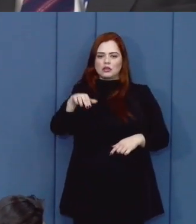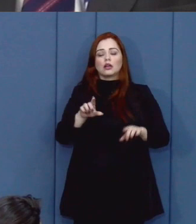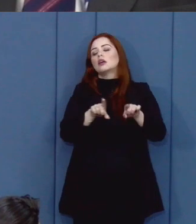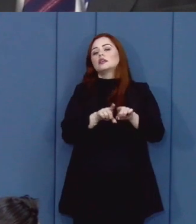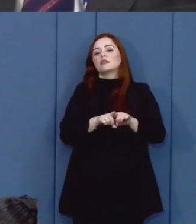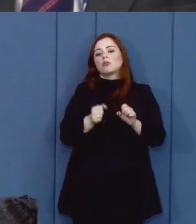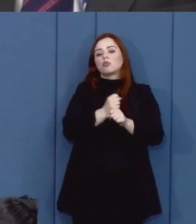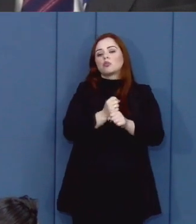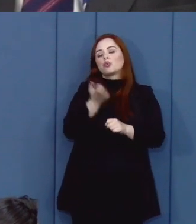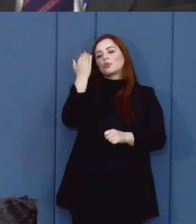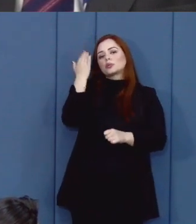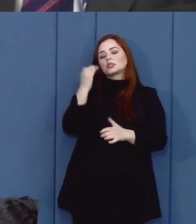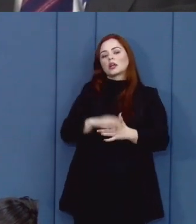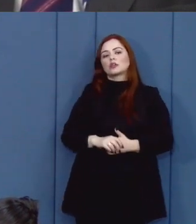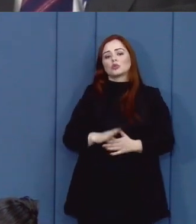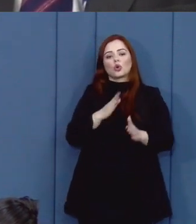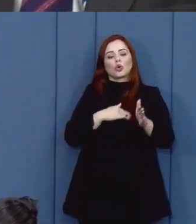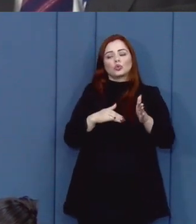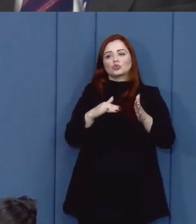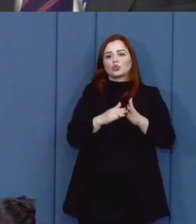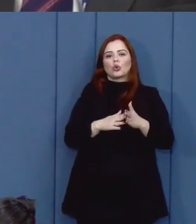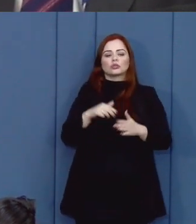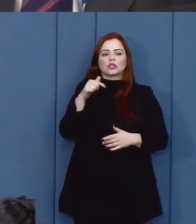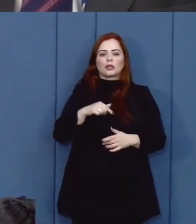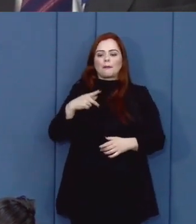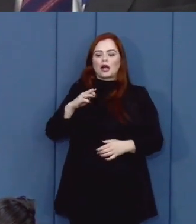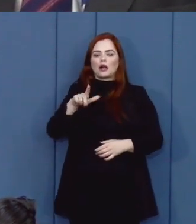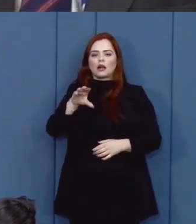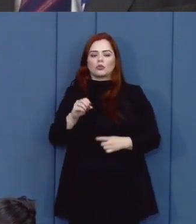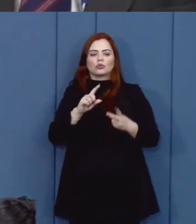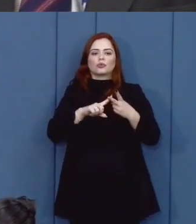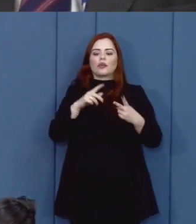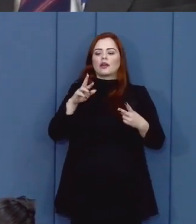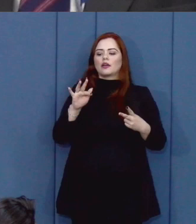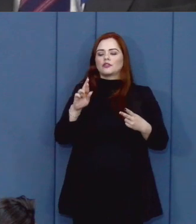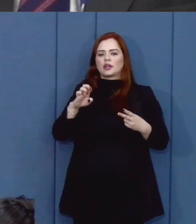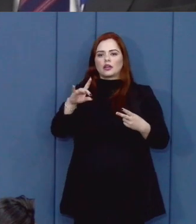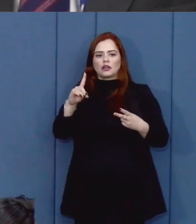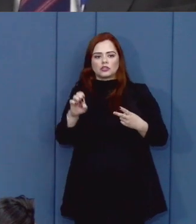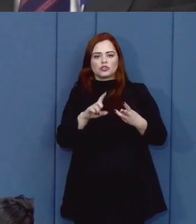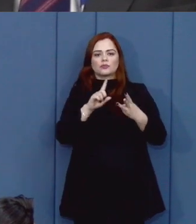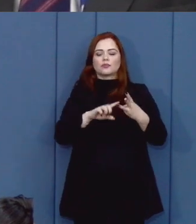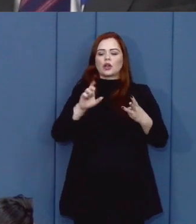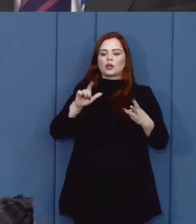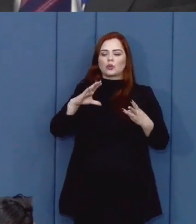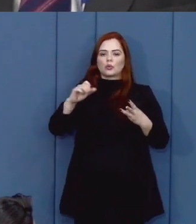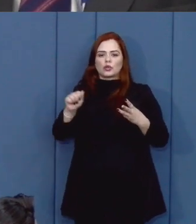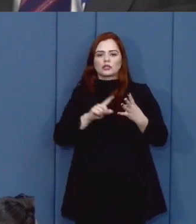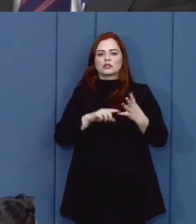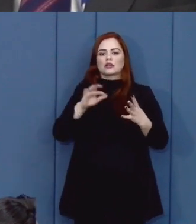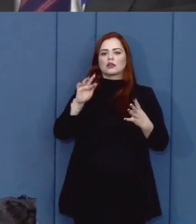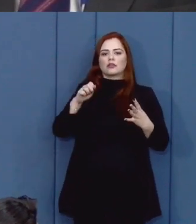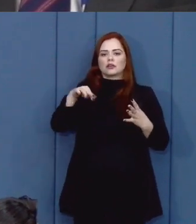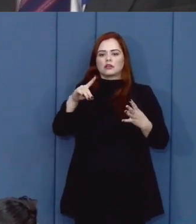passado, e com todos. Paulo Tapajós está aqui comigo, Fred Arruda, Lucas, que não está aqui,